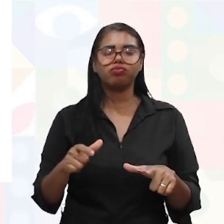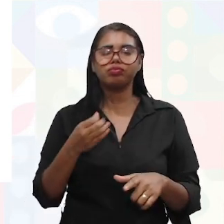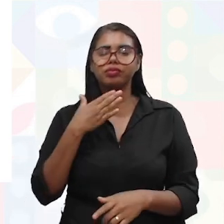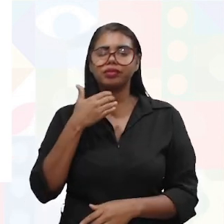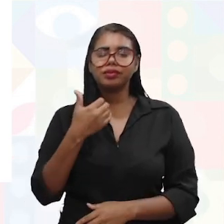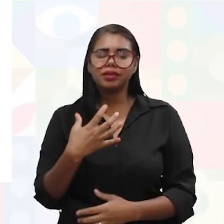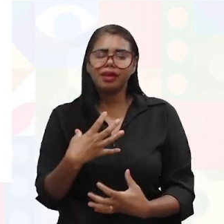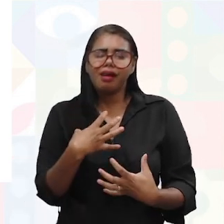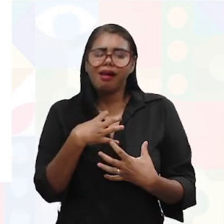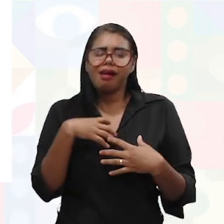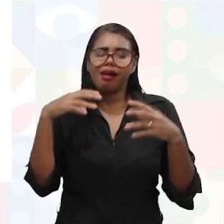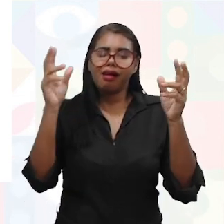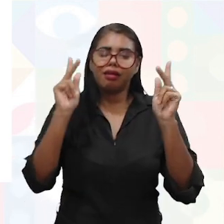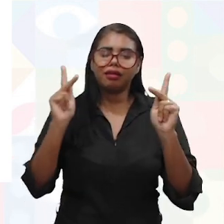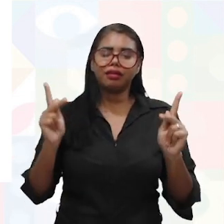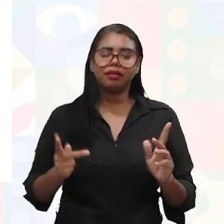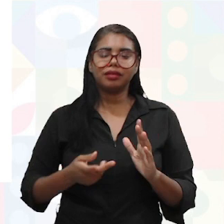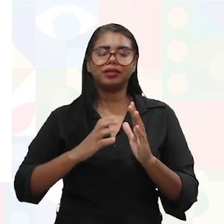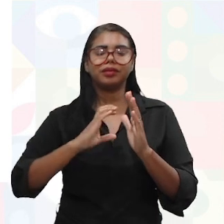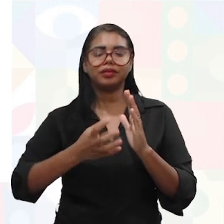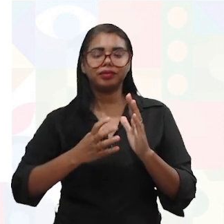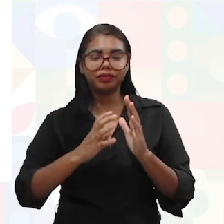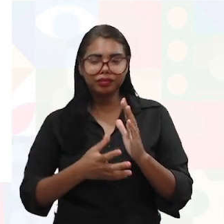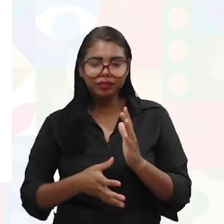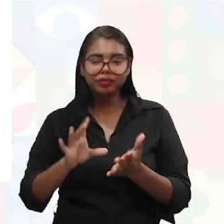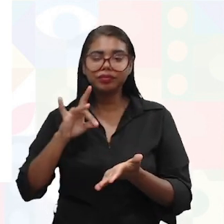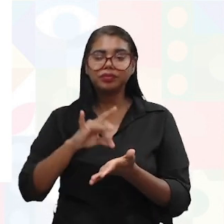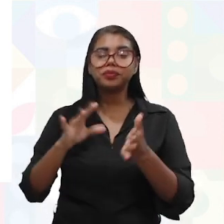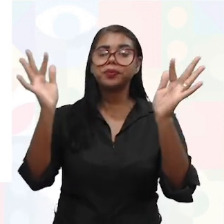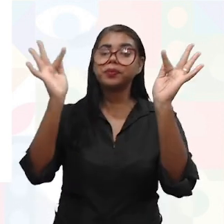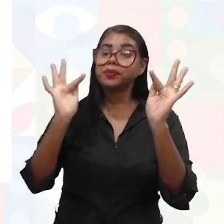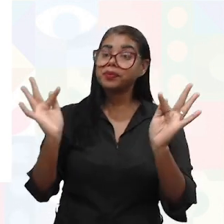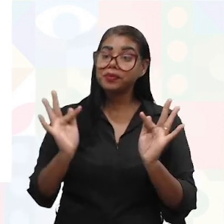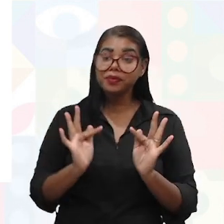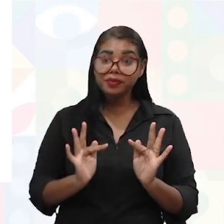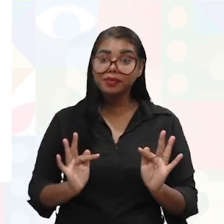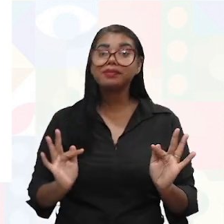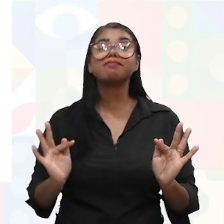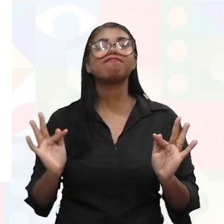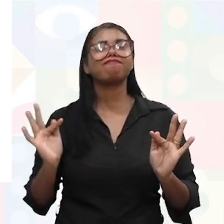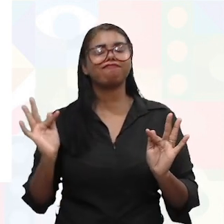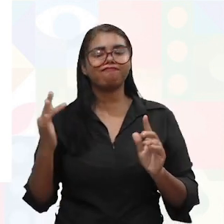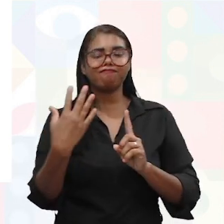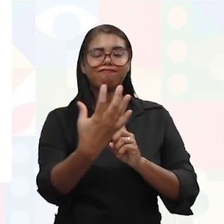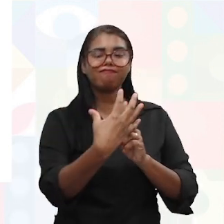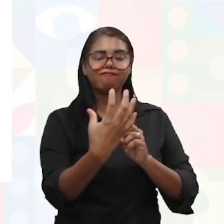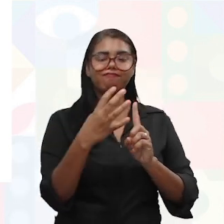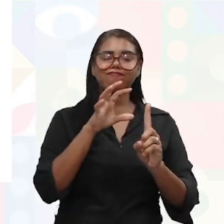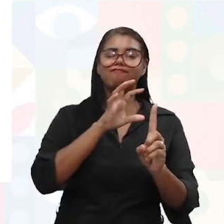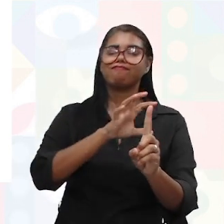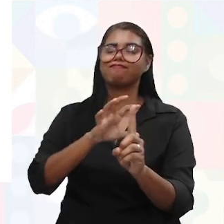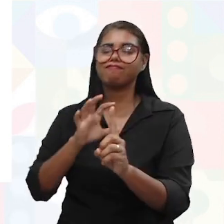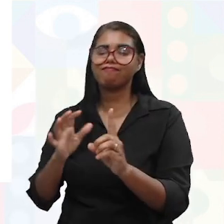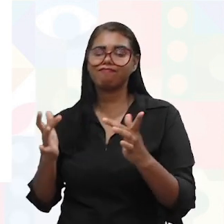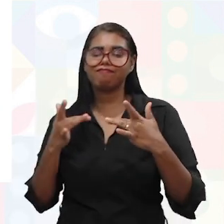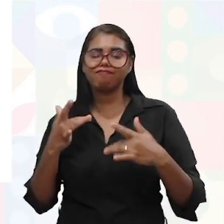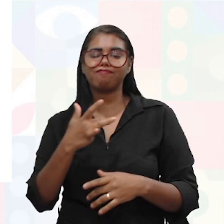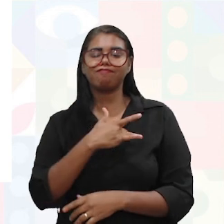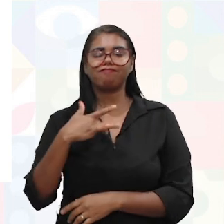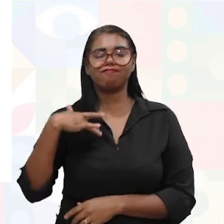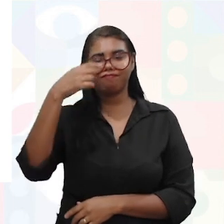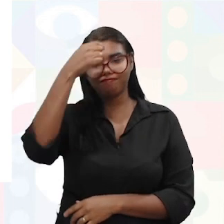trabalhadores se sintam bem estejam realmente felizes porque isso vai influenciar em sua saúde